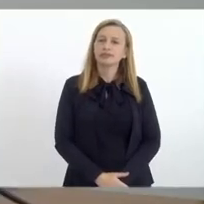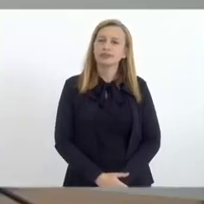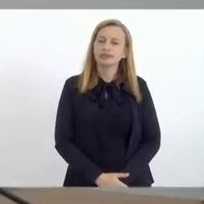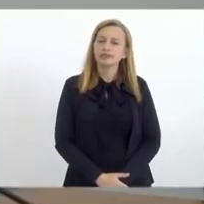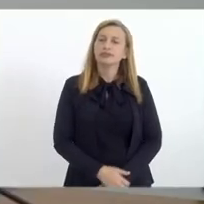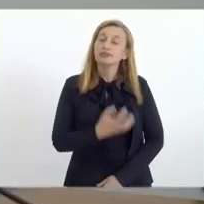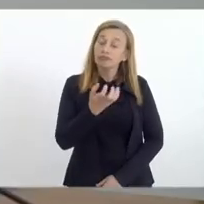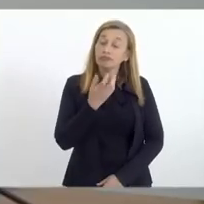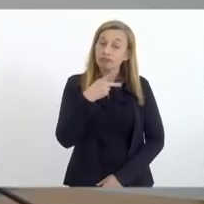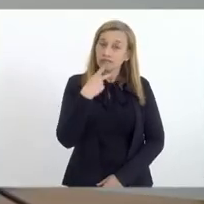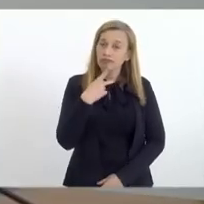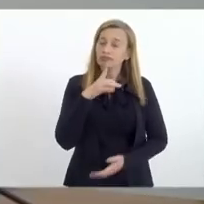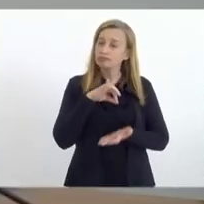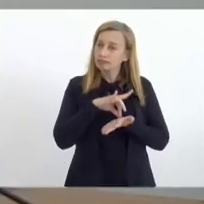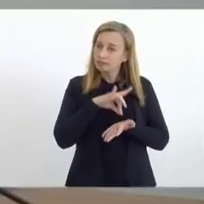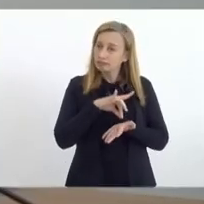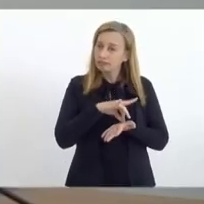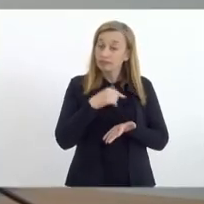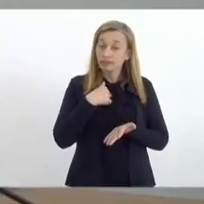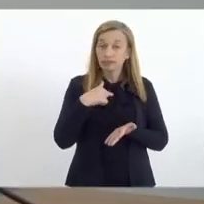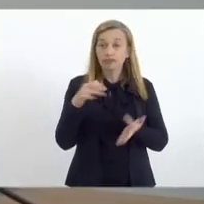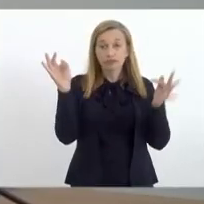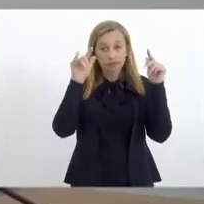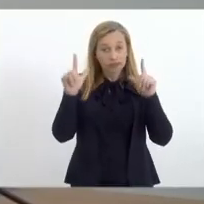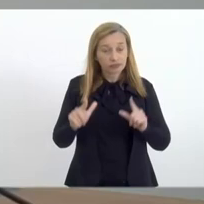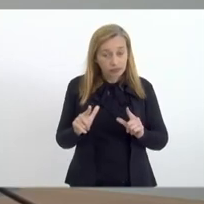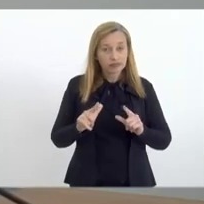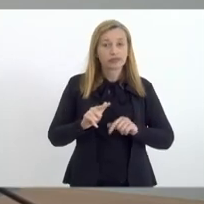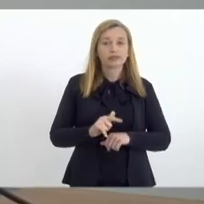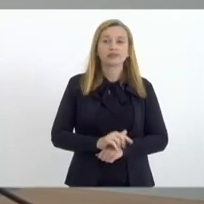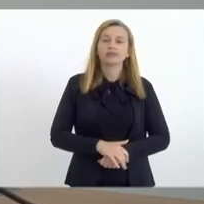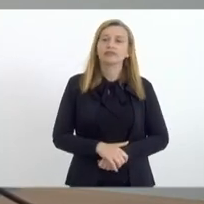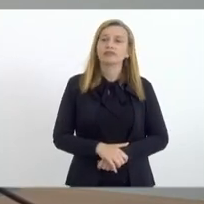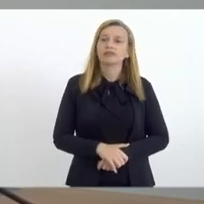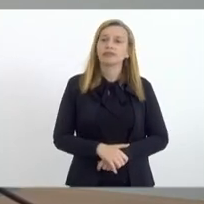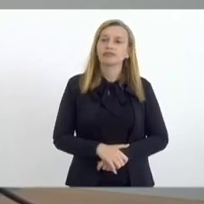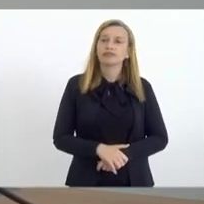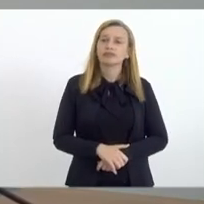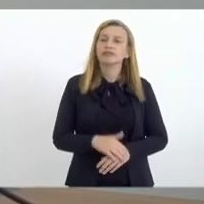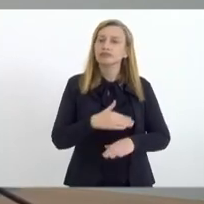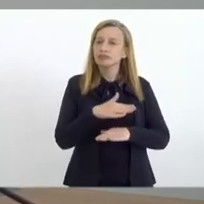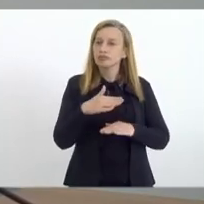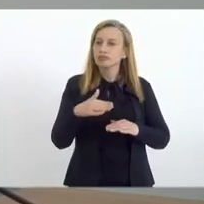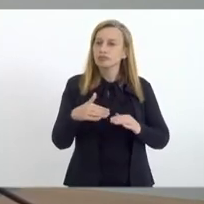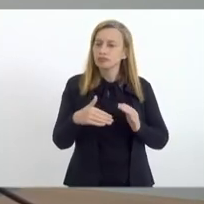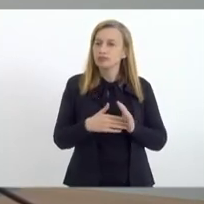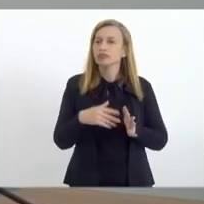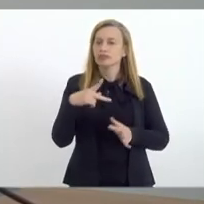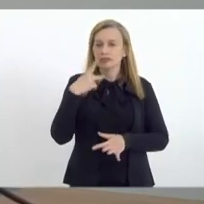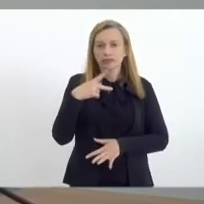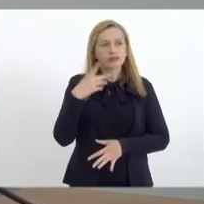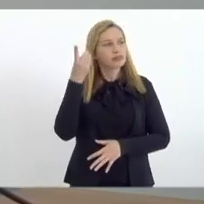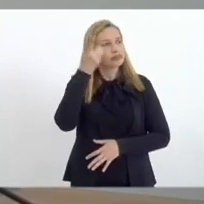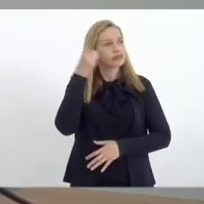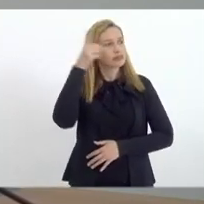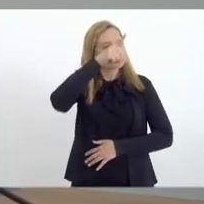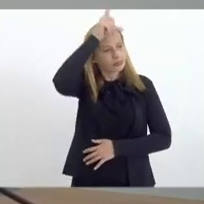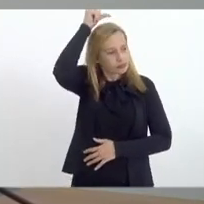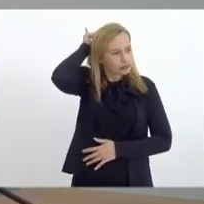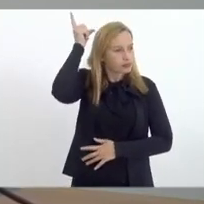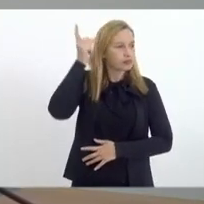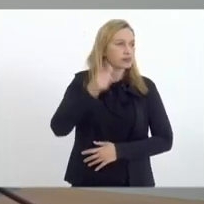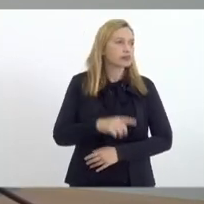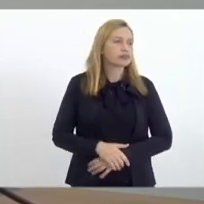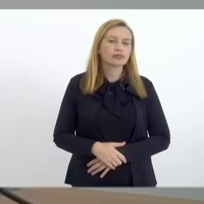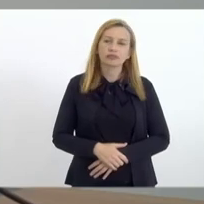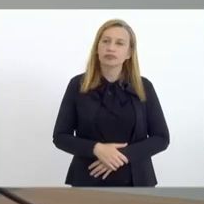O que eu tenho a dizer, na verdade, eu estou muito contemplado pelas comentários e considerações do deputado Luiz Paulo, a quem a gente